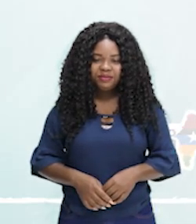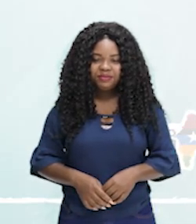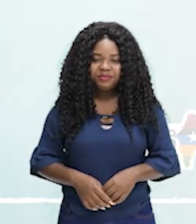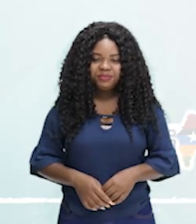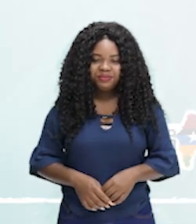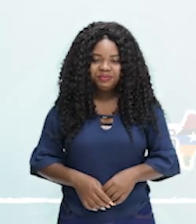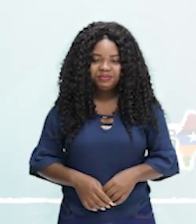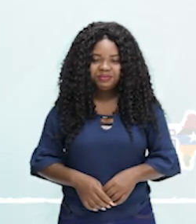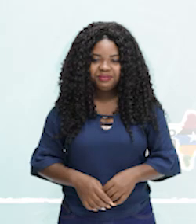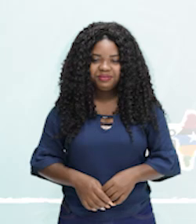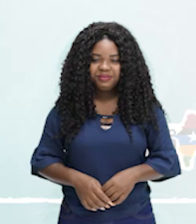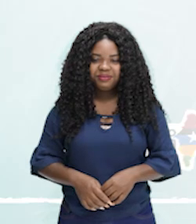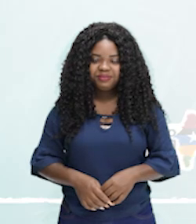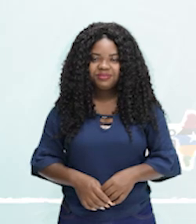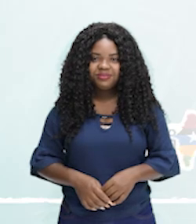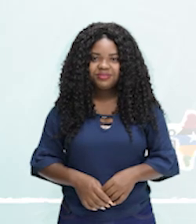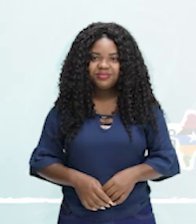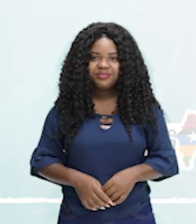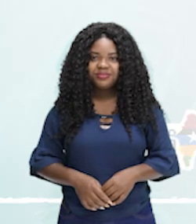queimaduras depois de beberem um